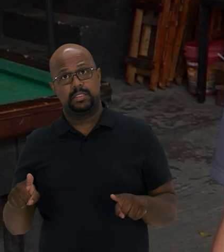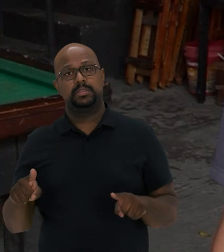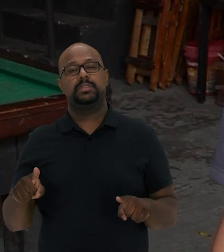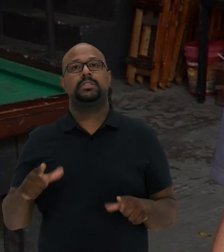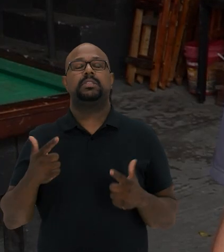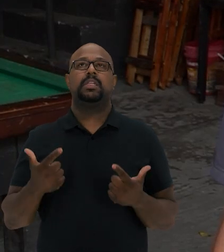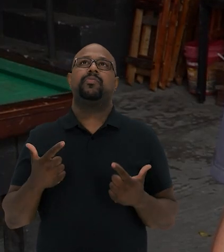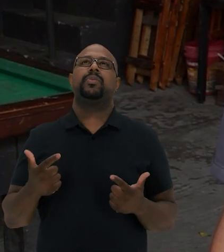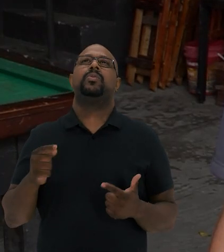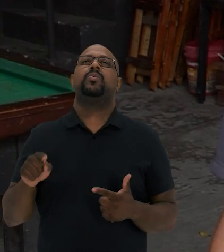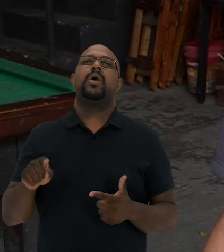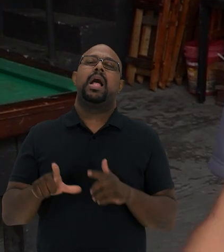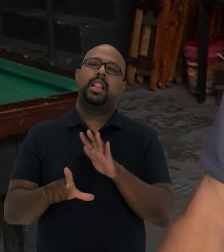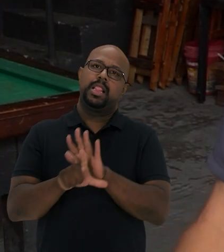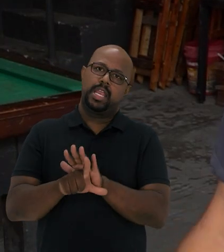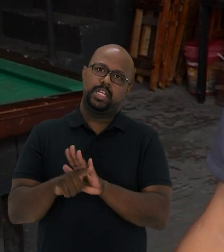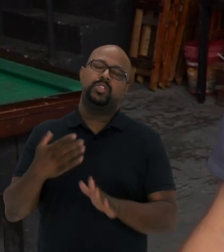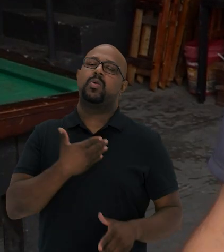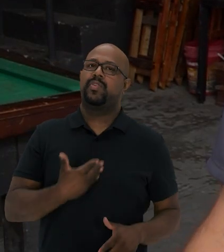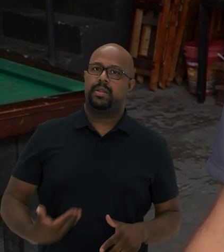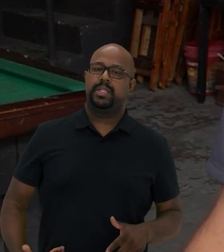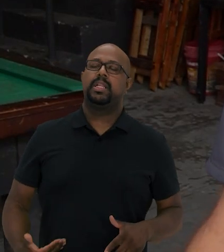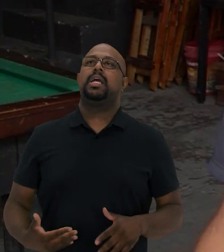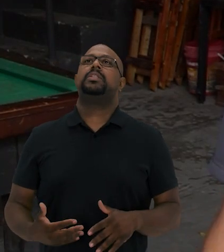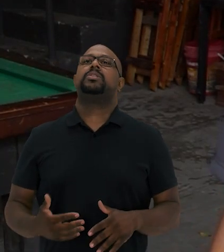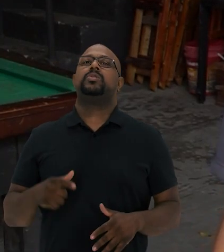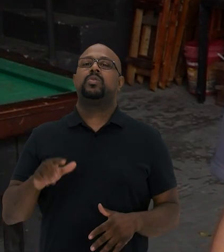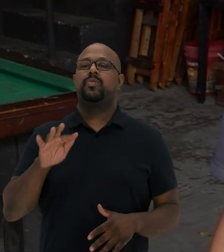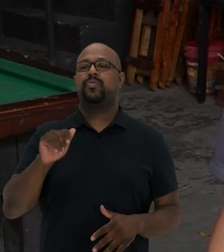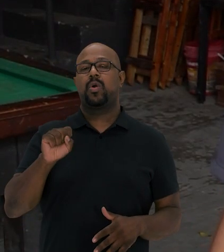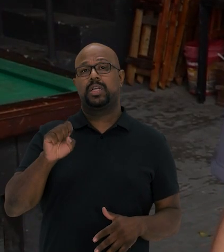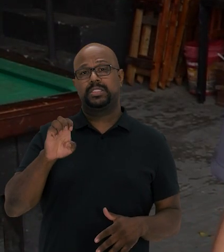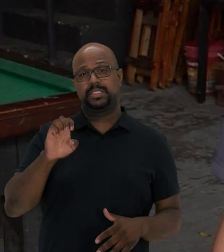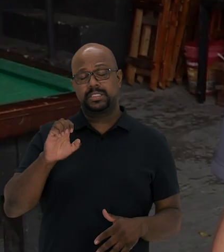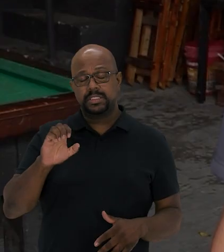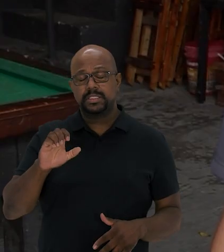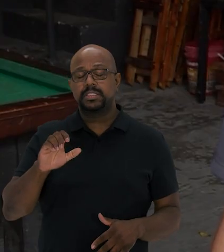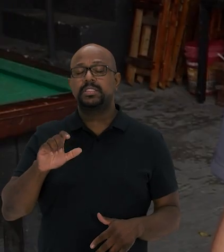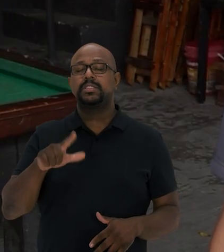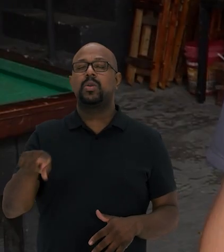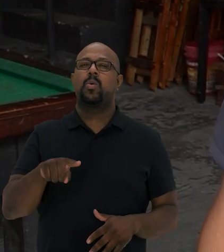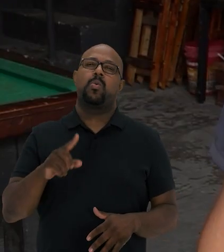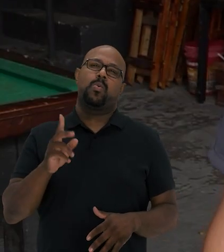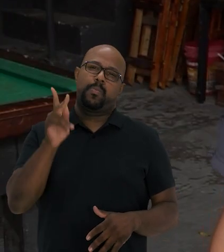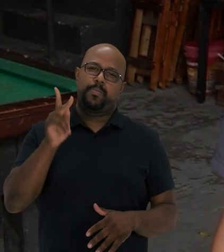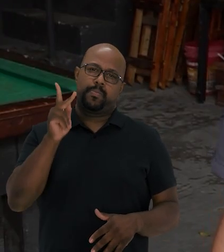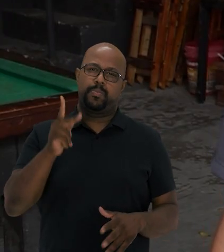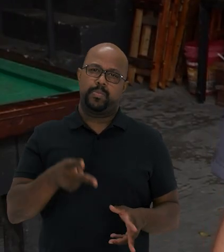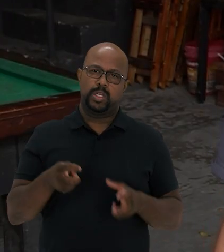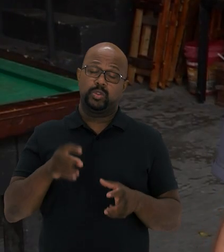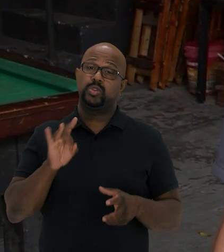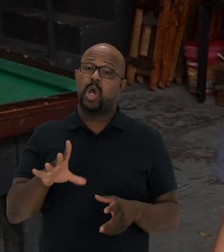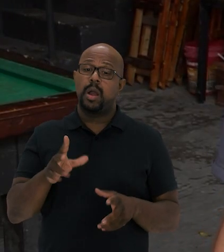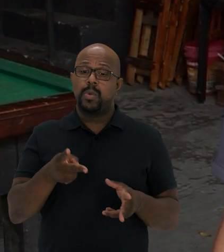devido a leis governamentais, né, o fóssil, né, inclusive o petróleo, né, só